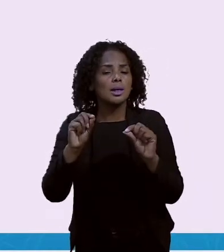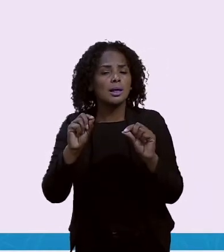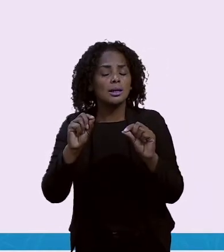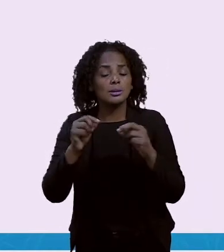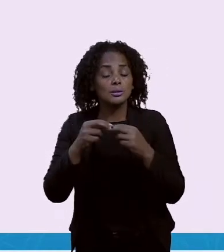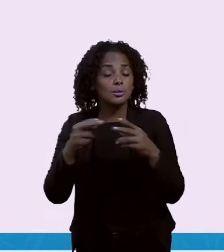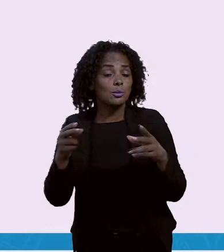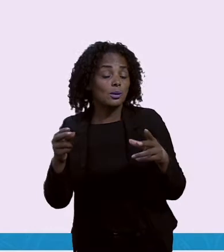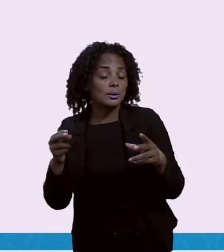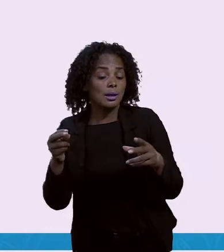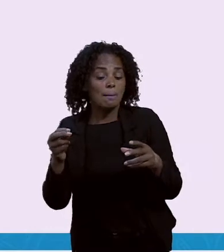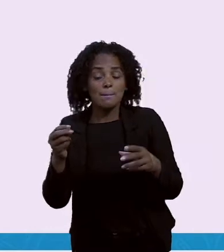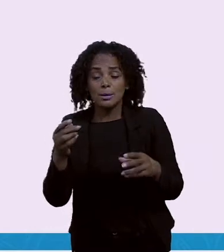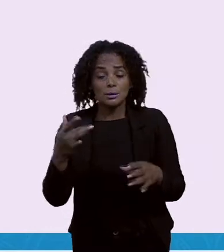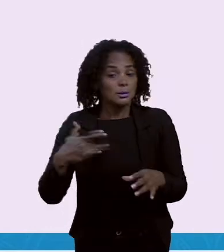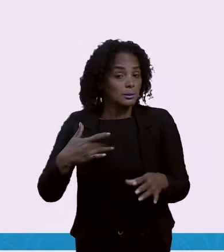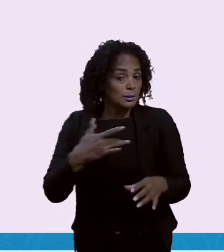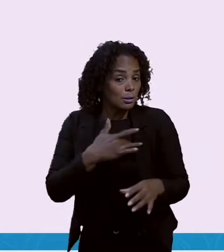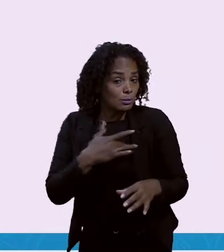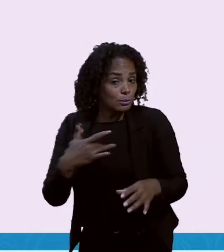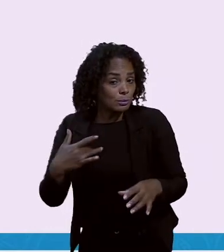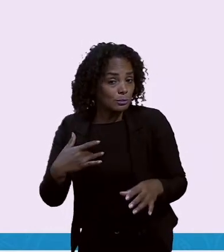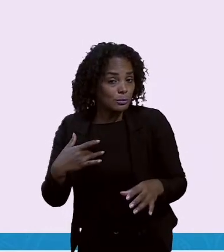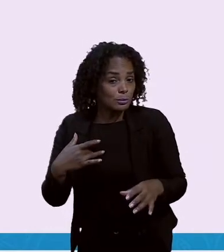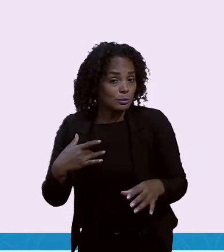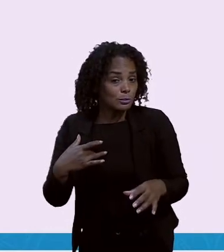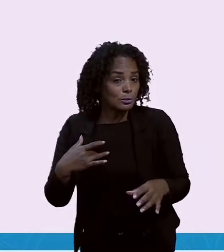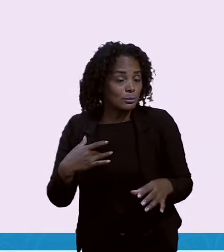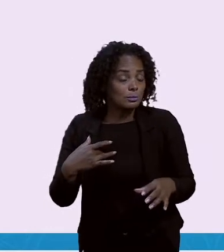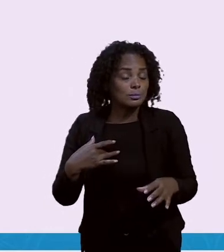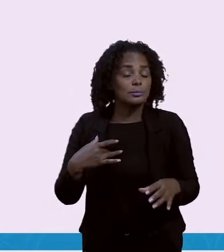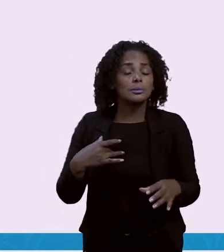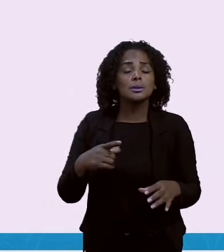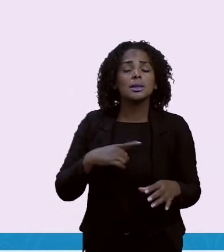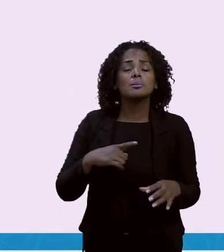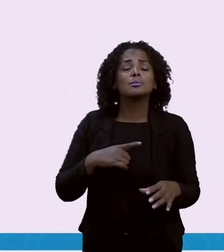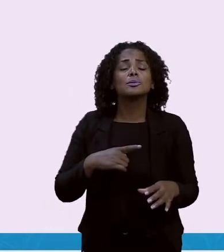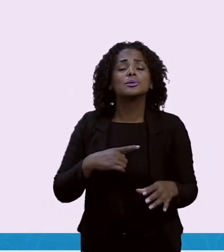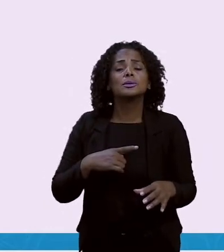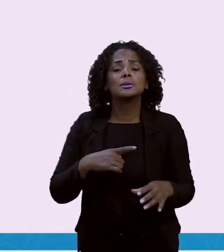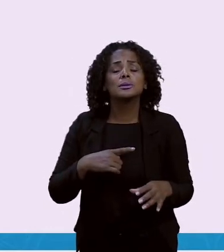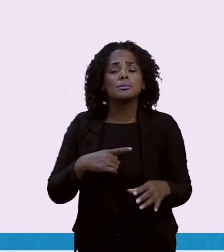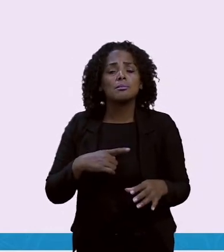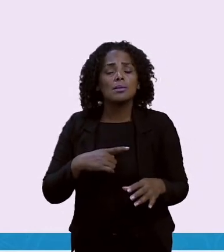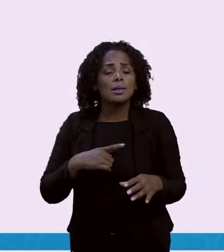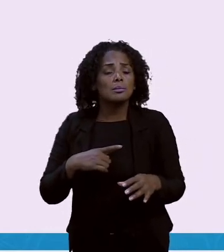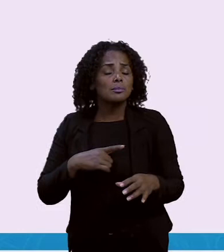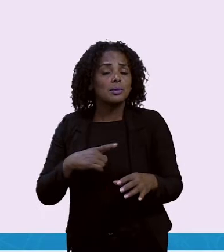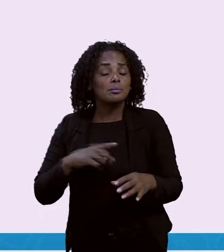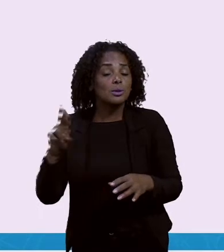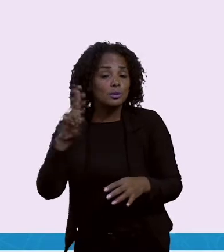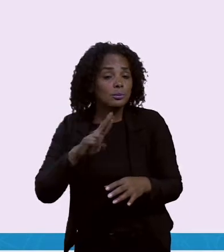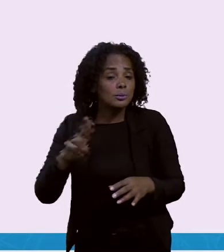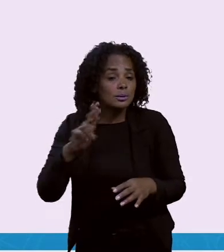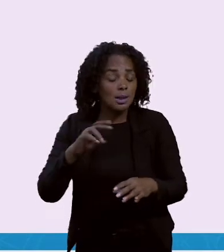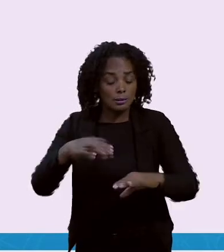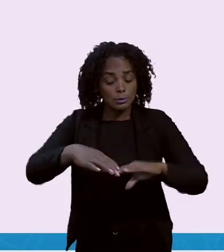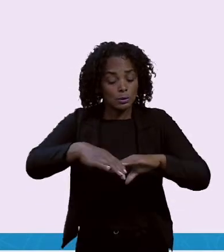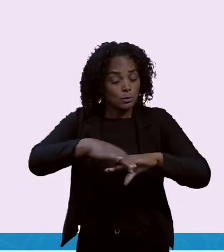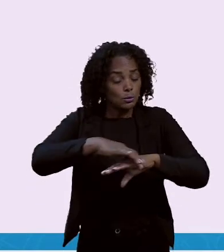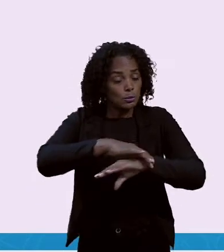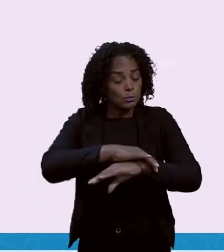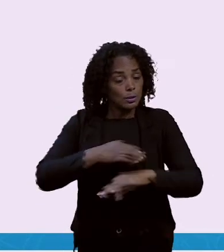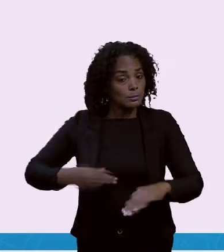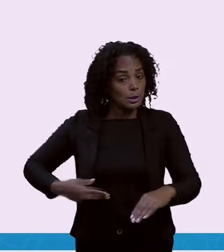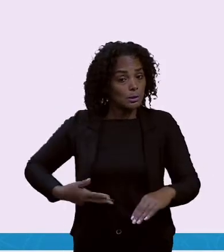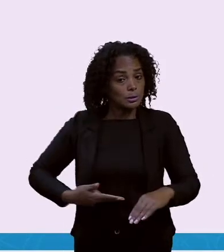em contato com o nosso corpo, tá? Sendo aí usada em luva cirúrgica, preservativo